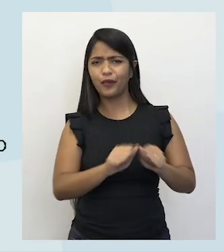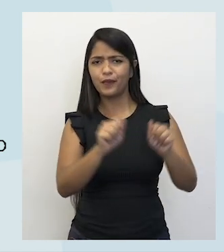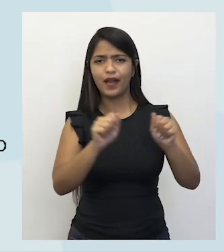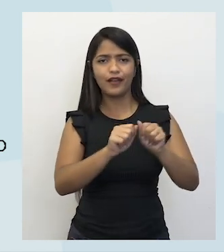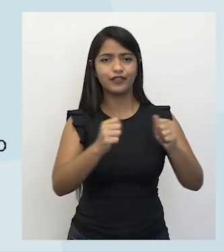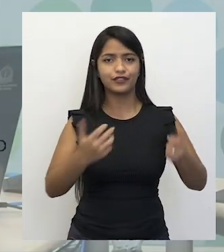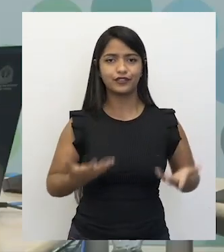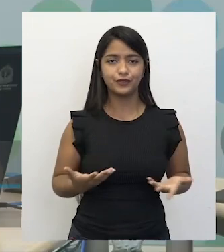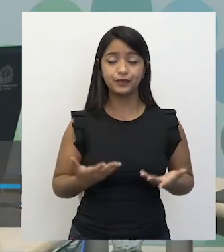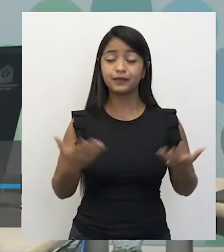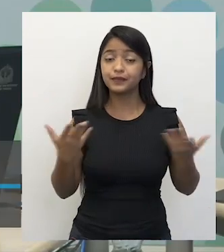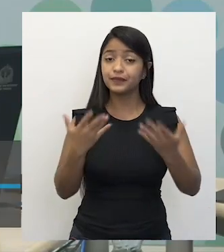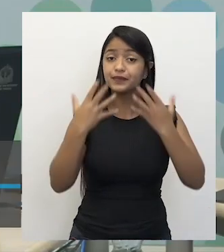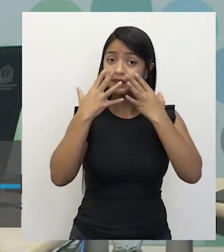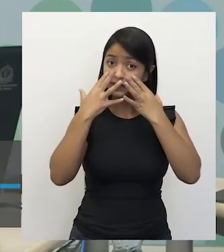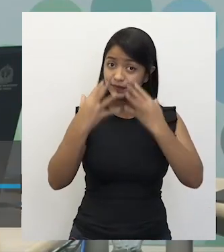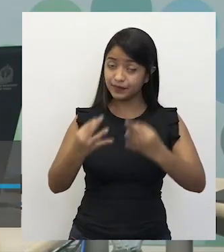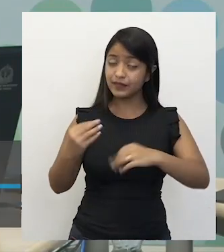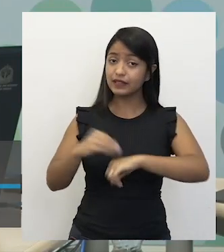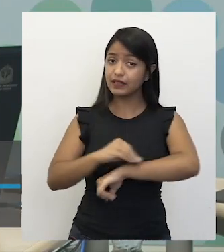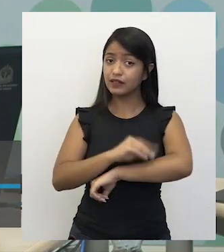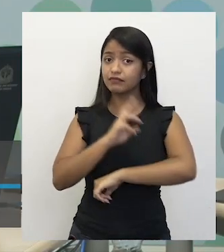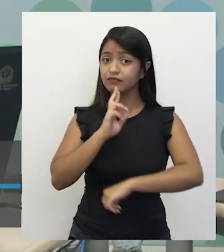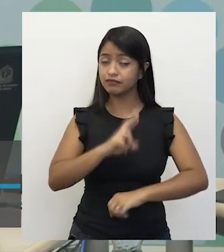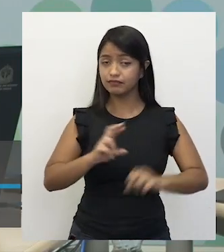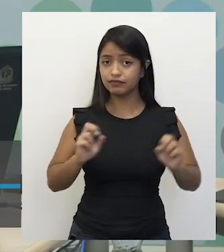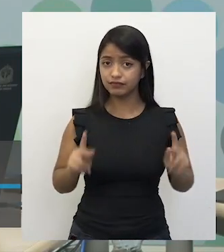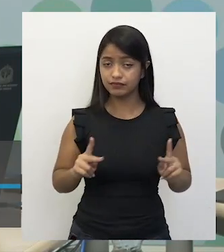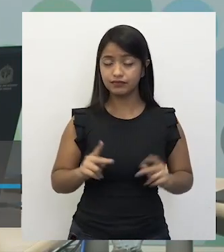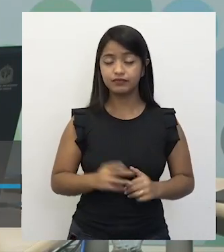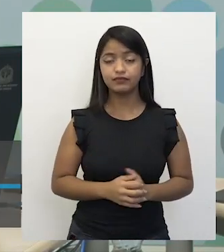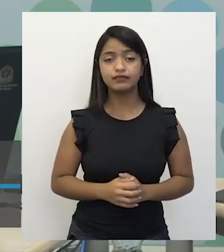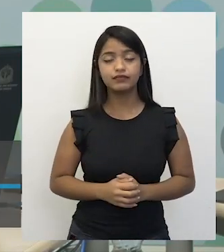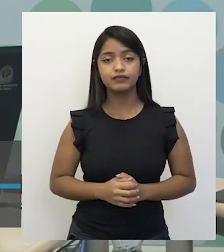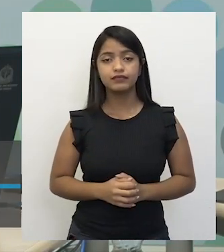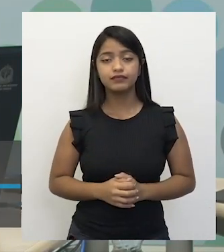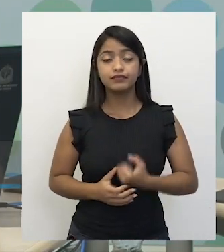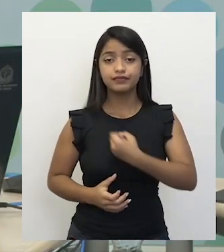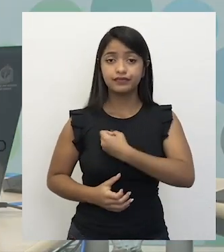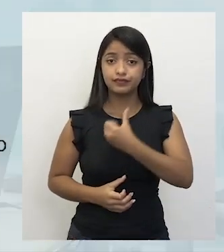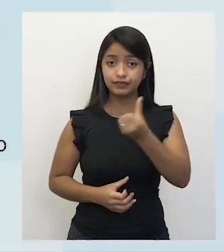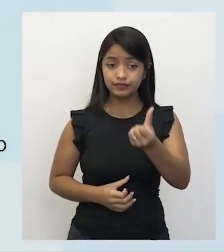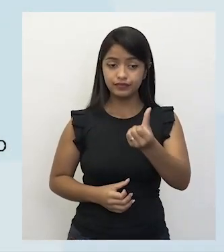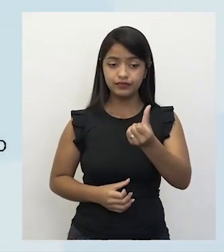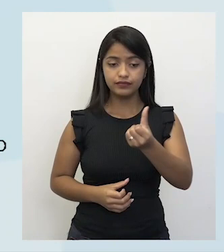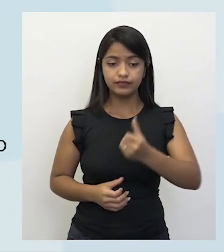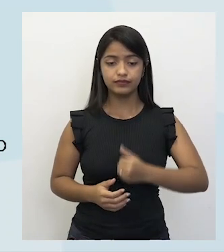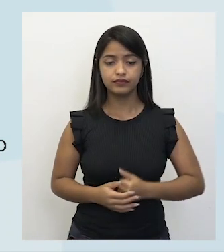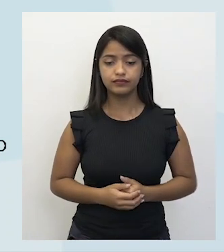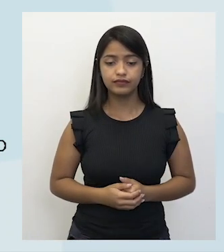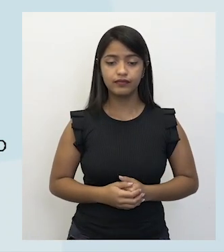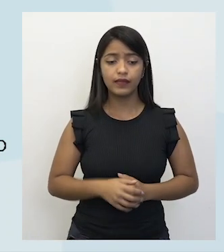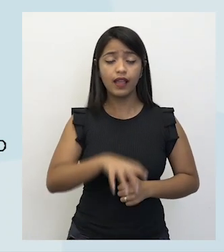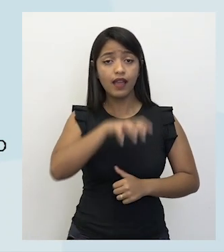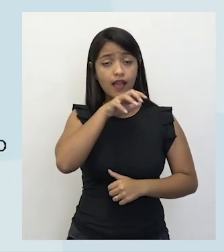prestar atenção ao comentário dele, ok? E a número 6, de que forma cada um dos animais teve a